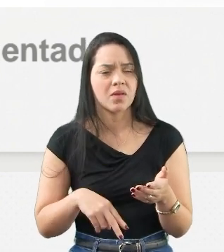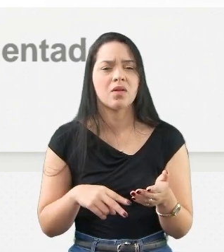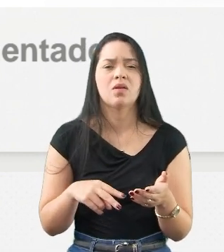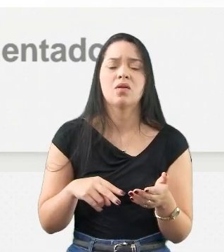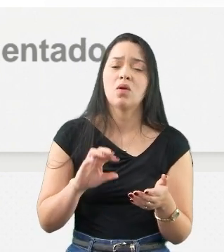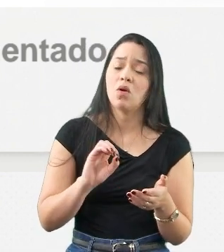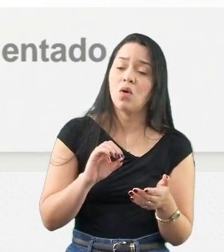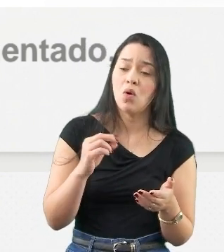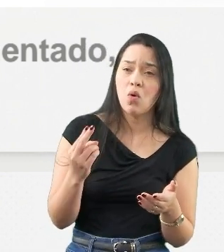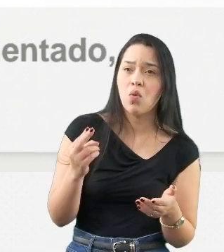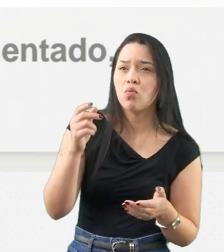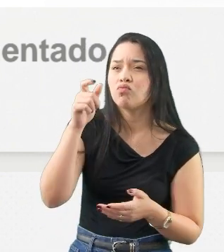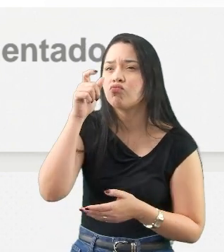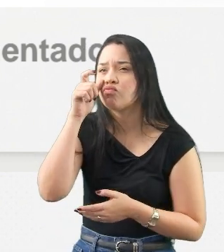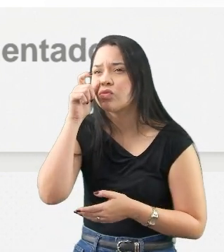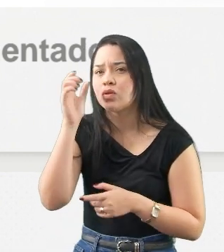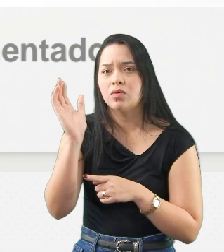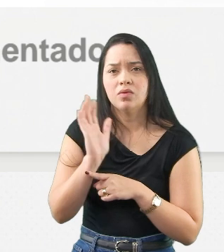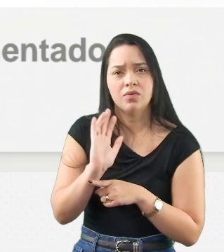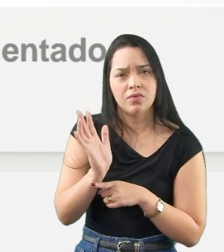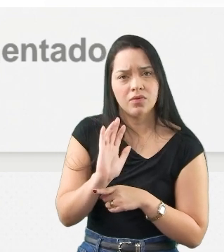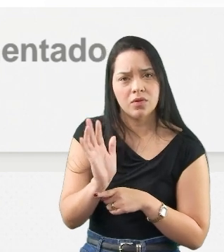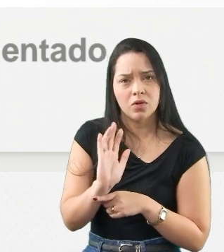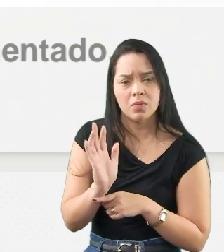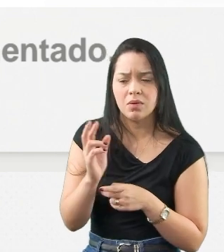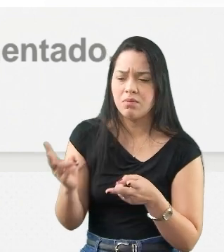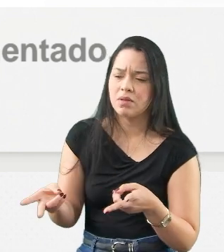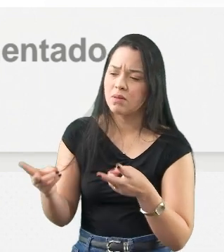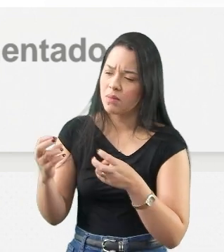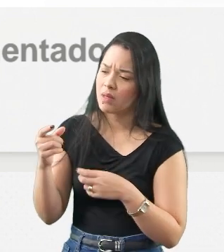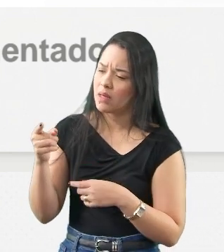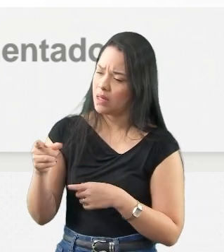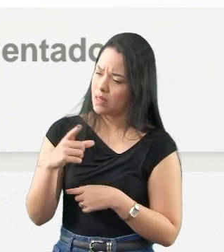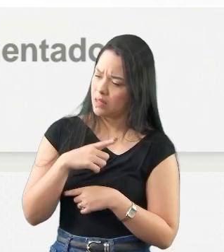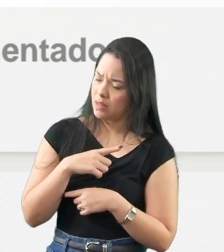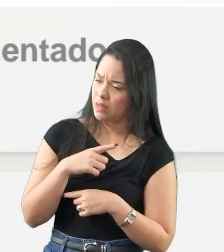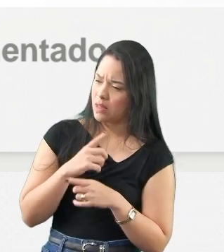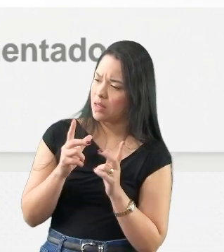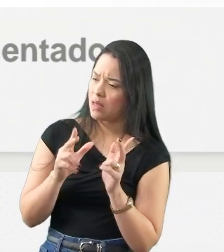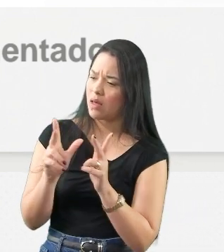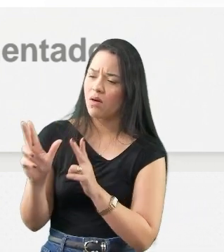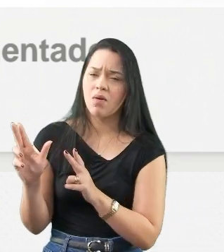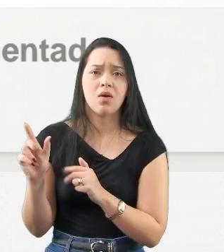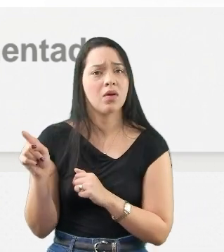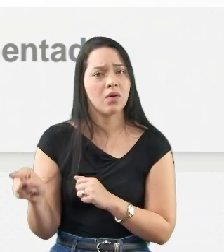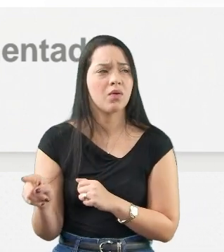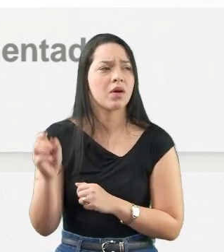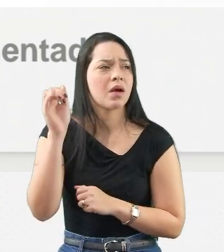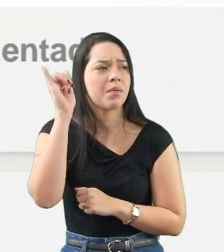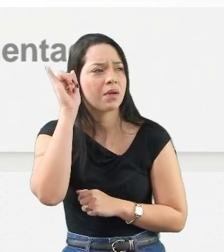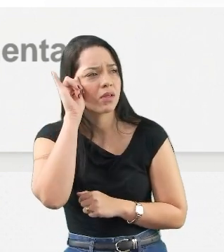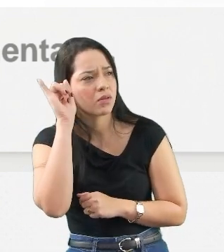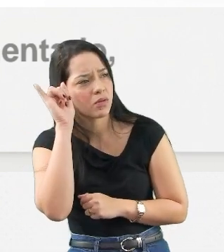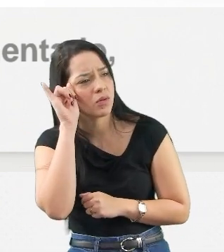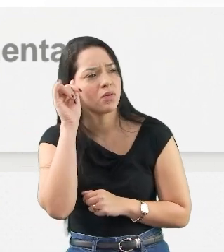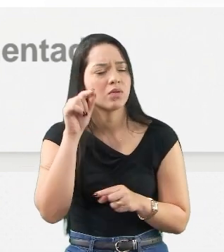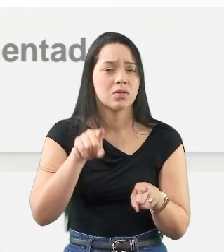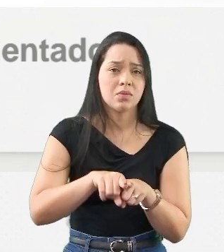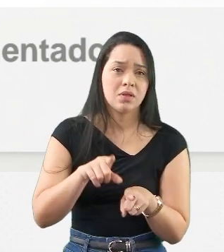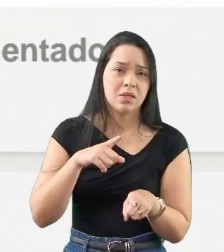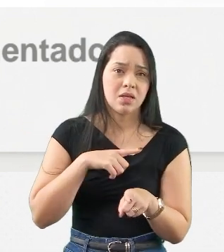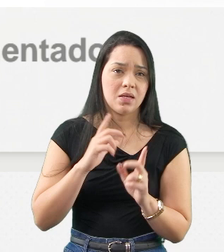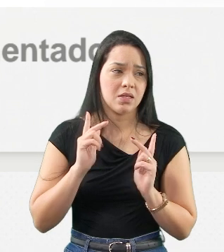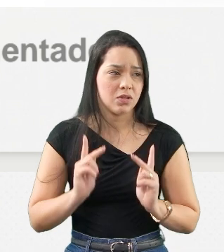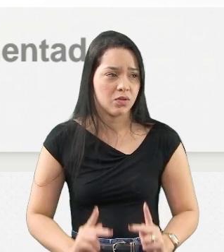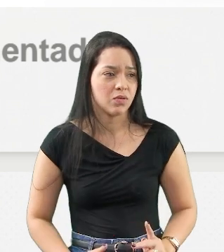ou assistindo, né, fazendo o filme, a gente vai ver que, nossa, mas ele aí, tem gente que é dessa mesma forma que ele, tem gente que é preguiçoso, tem gente que tem essas atitudes,